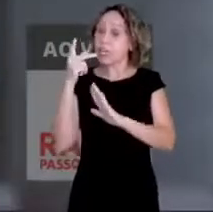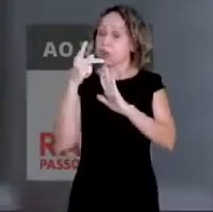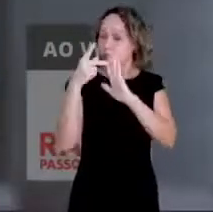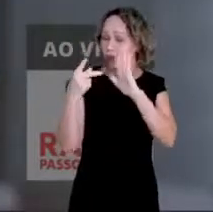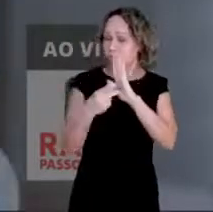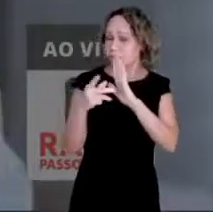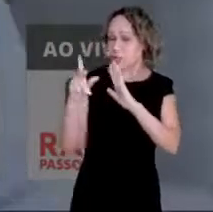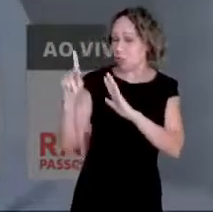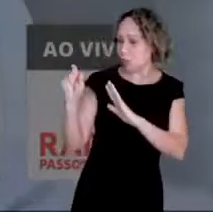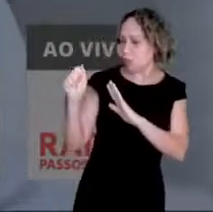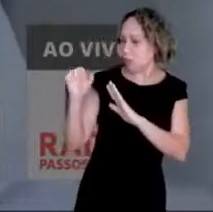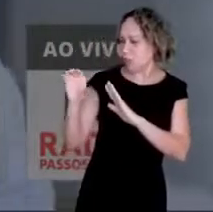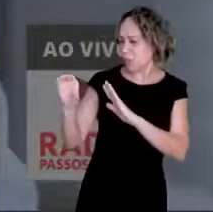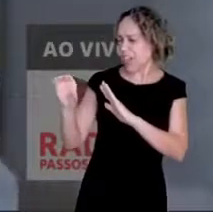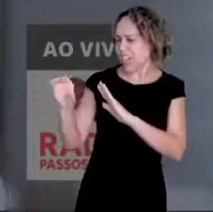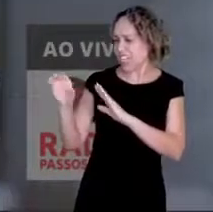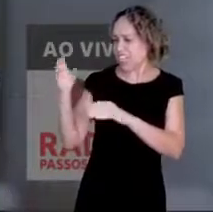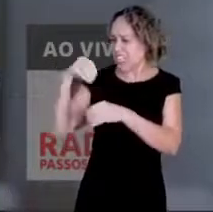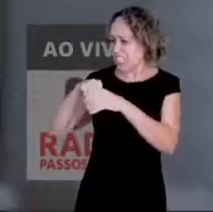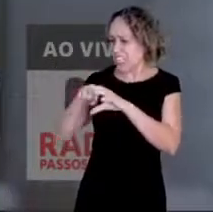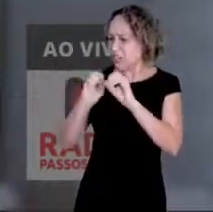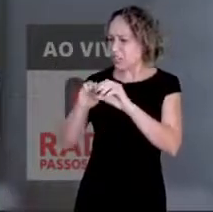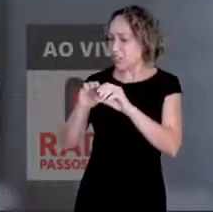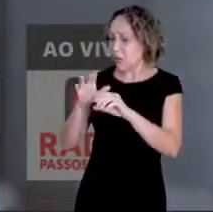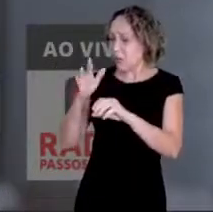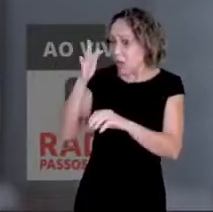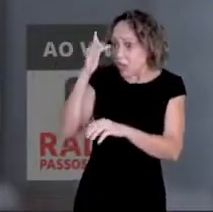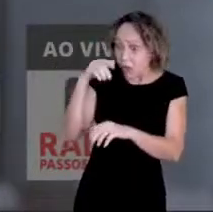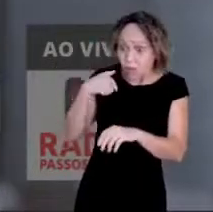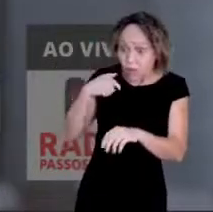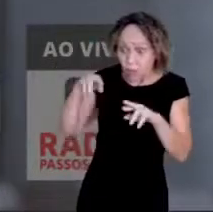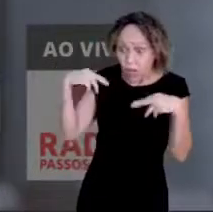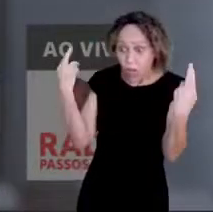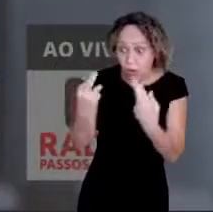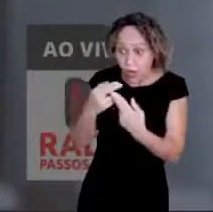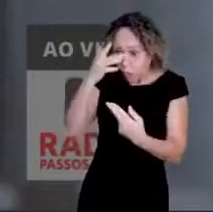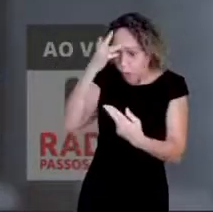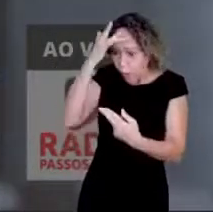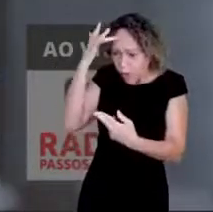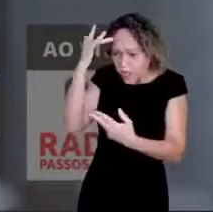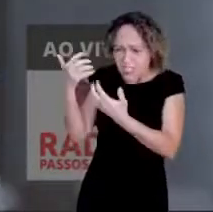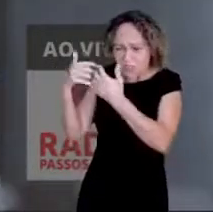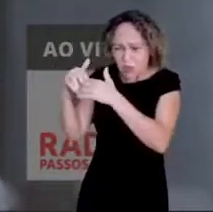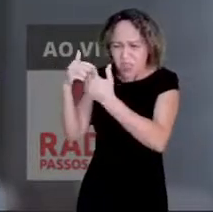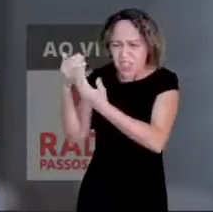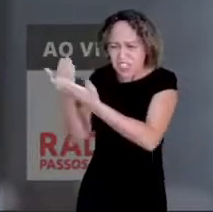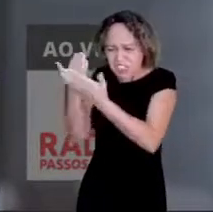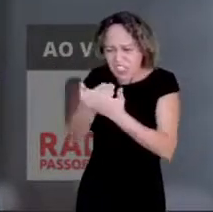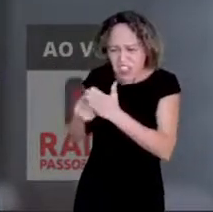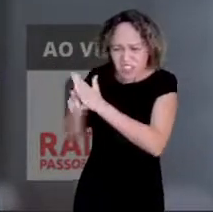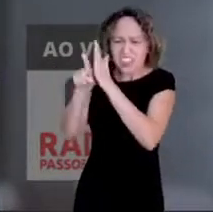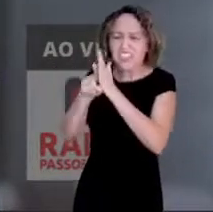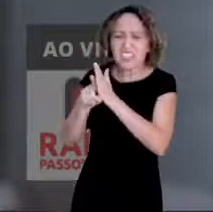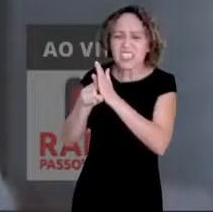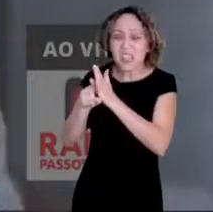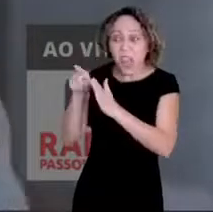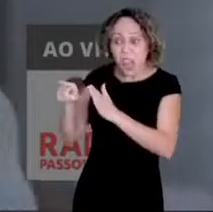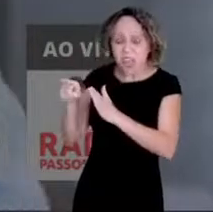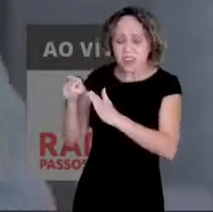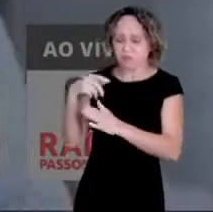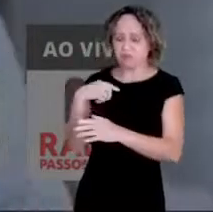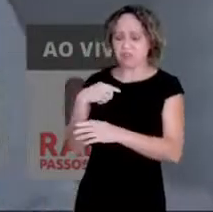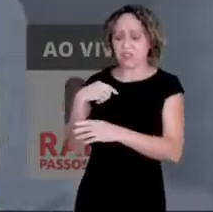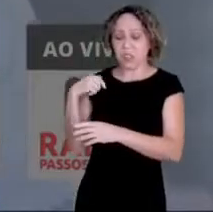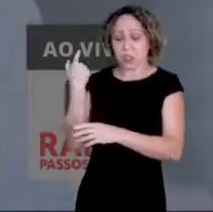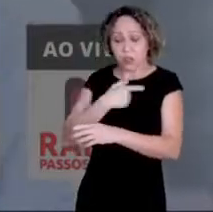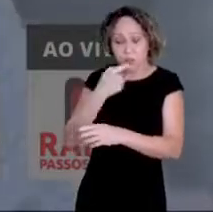Porque senão o Brasil nunca será referência cultural. Ô, Juarez e Mário, sabe o que é triste?